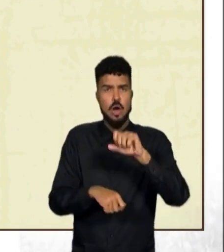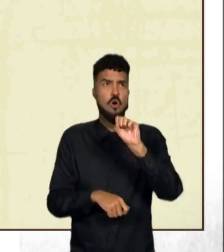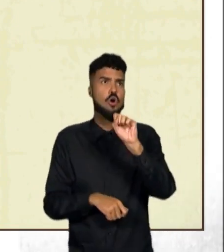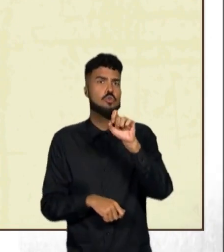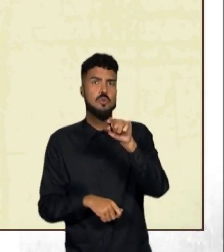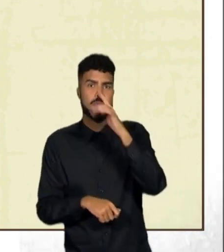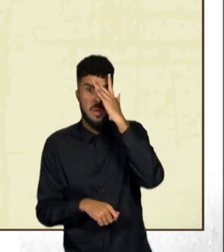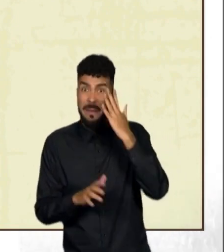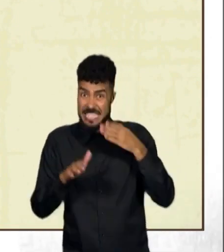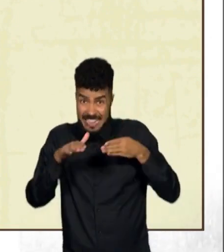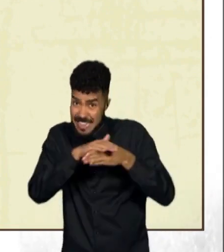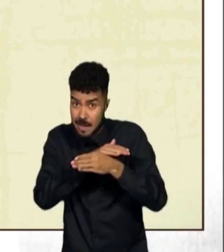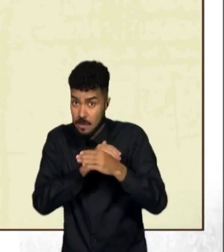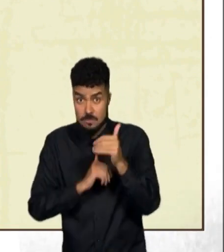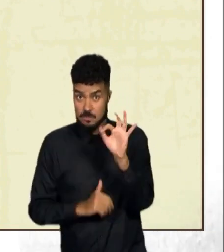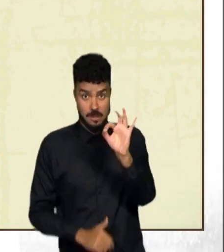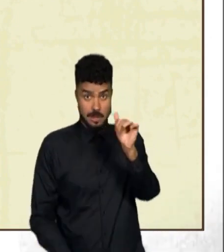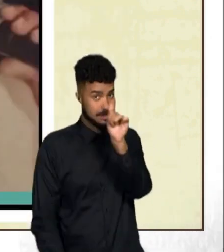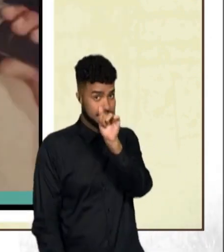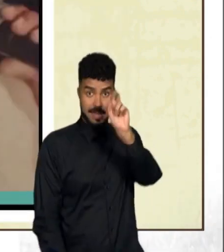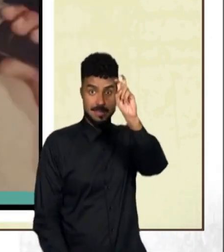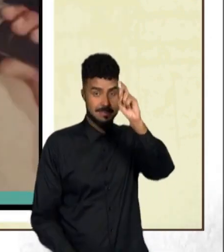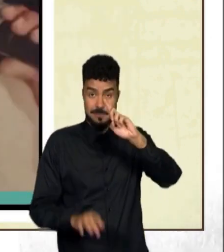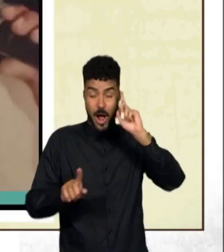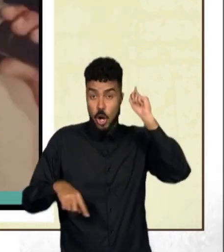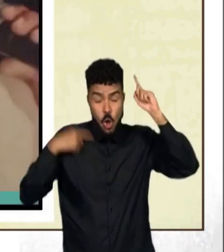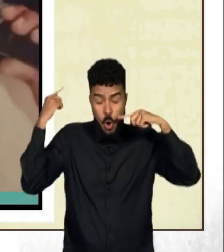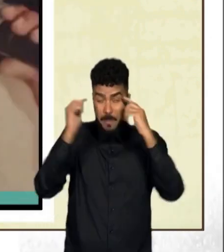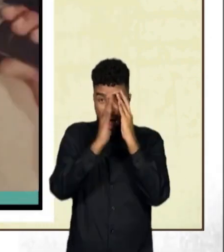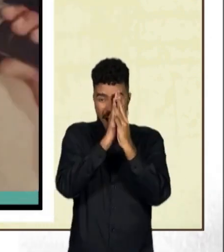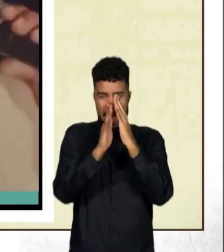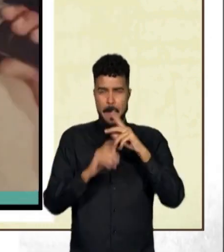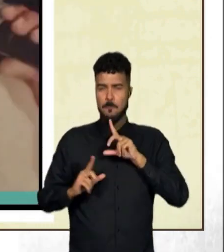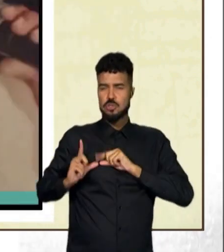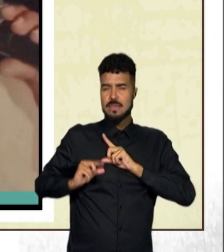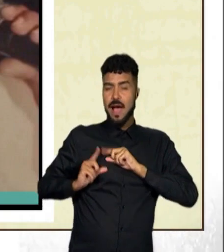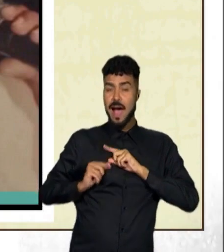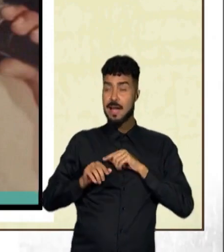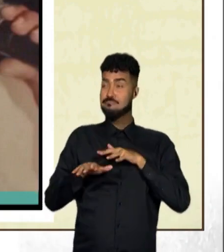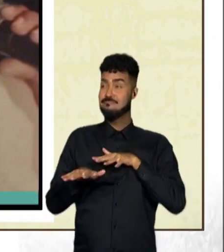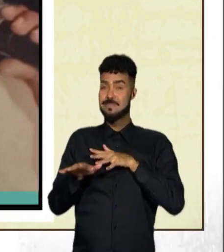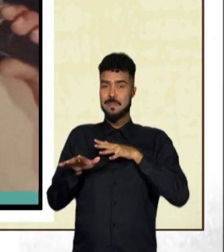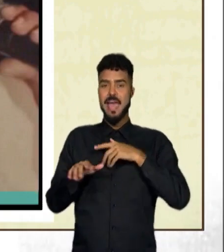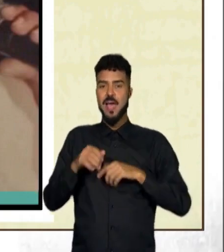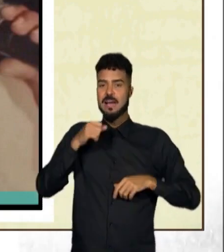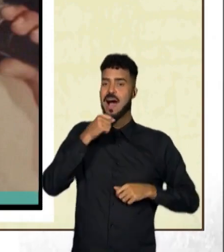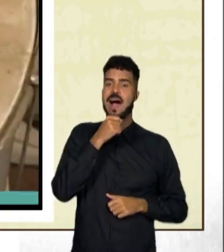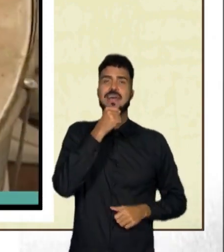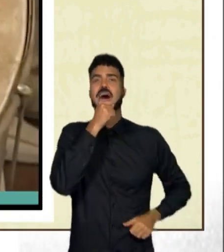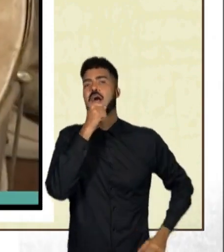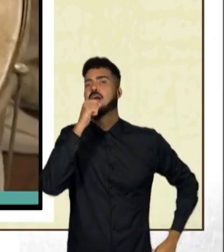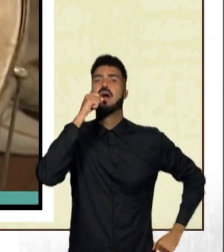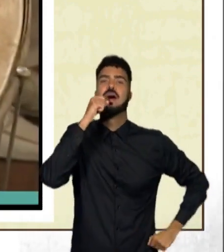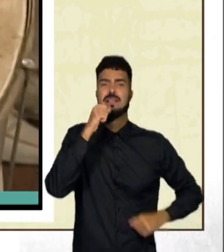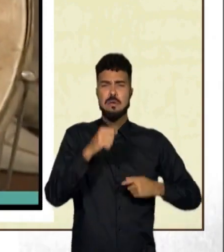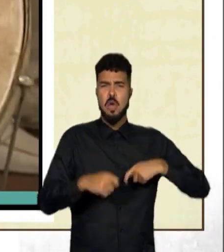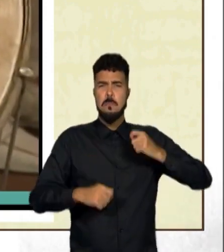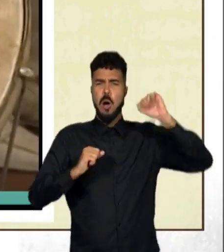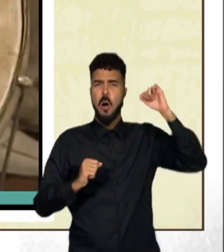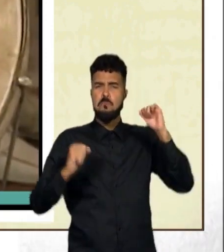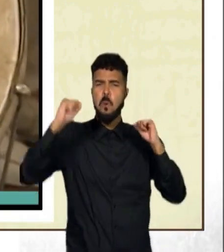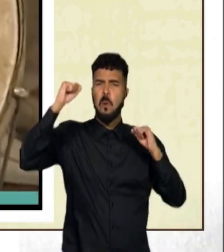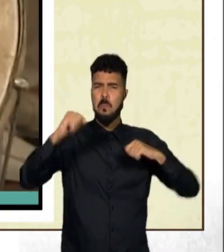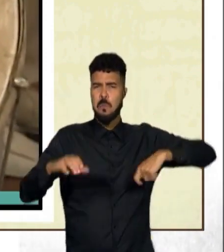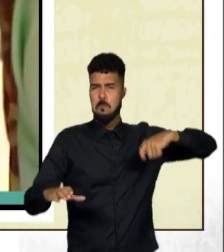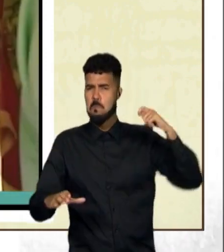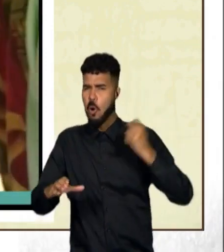10, 15 aqui pelos arredores. Era uma loucura a Mocidade aqui. E eu ali cantando com a minha rapaziada e a bateria da Mocidade.